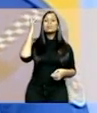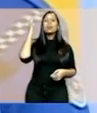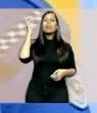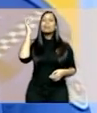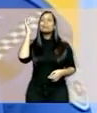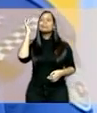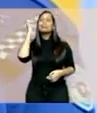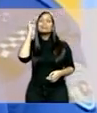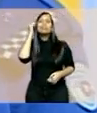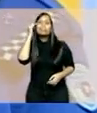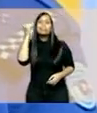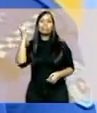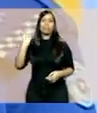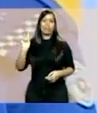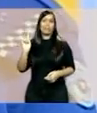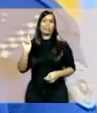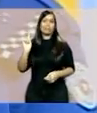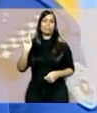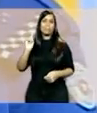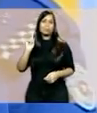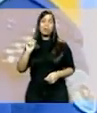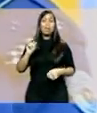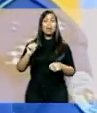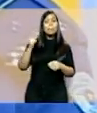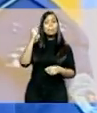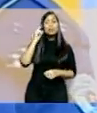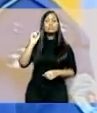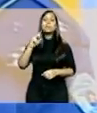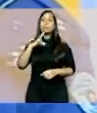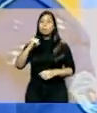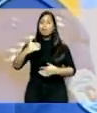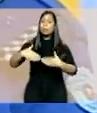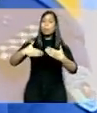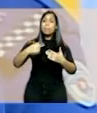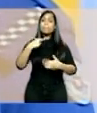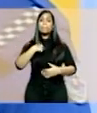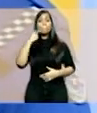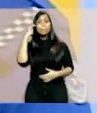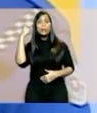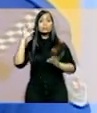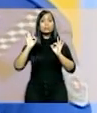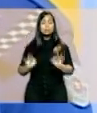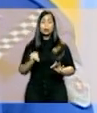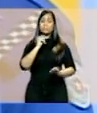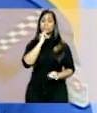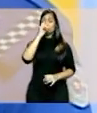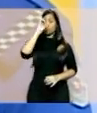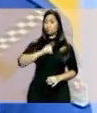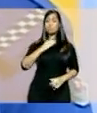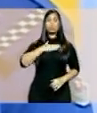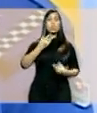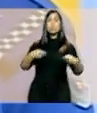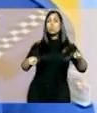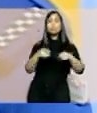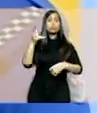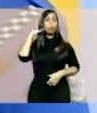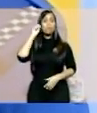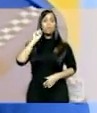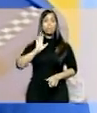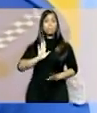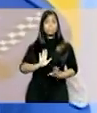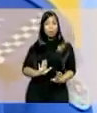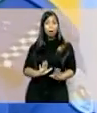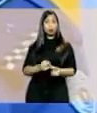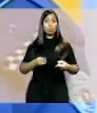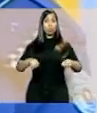intenção de fazer isso. Elas fazem em decorrência das atitudes que elas julgam ser corretas. É um direito meu ouvir música? Claro que é. Mas não ouvir